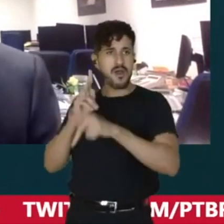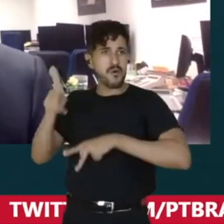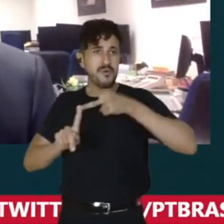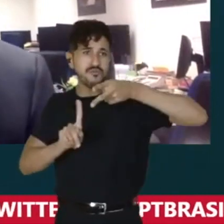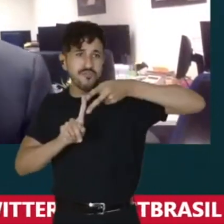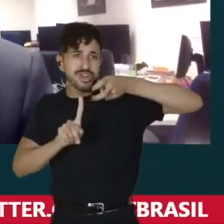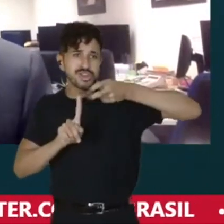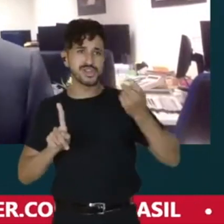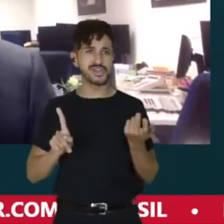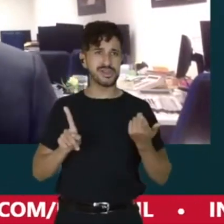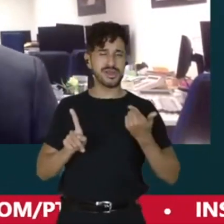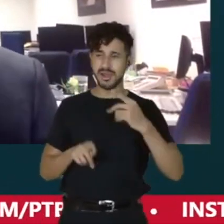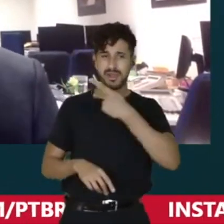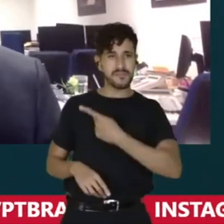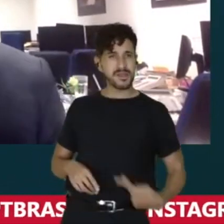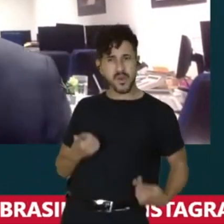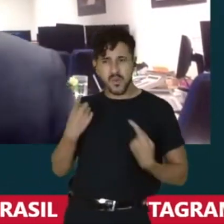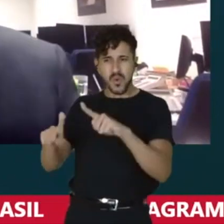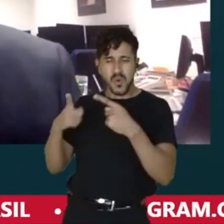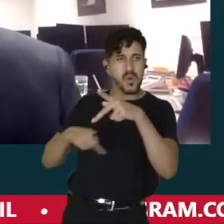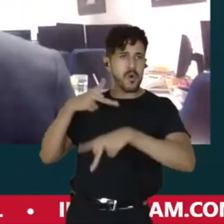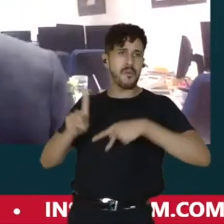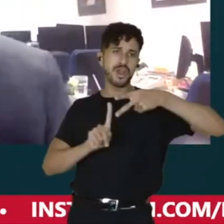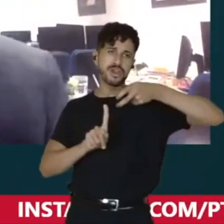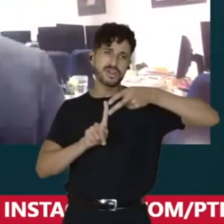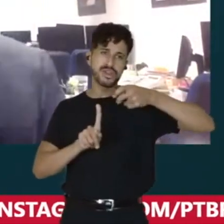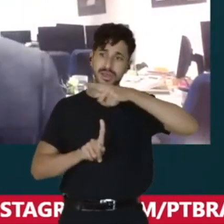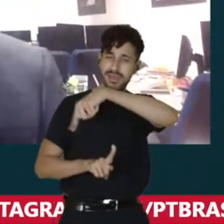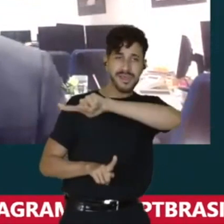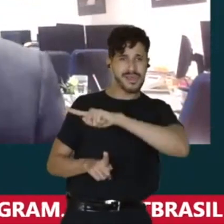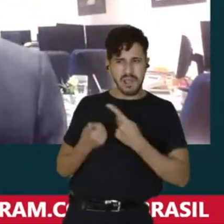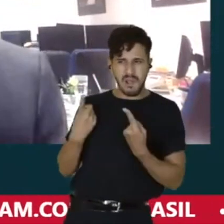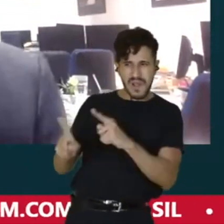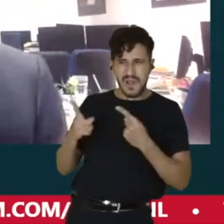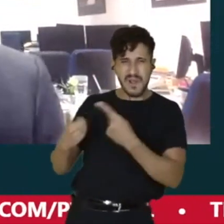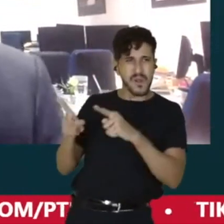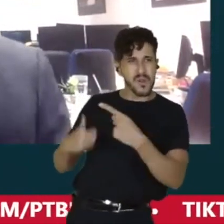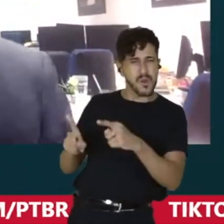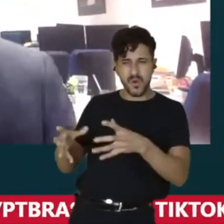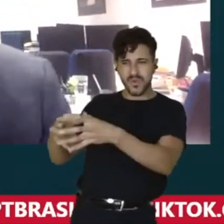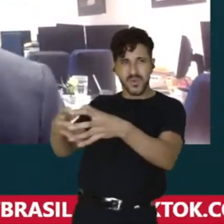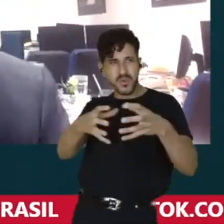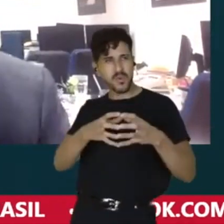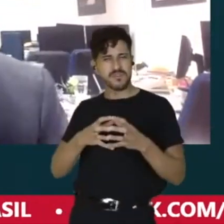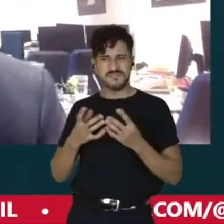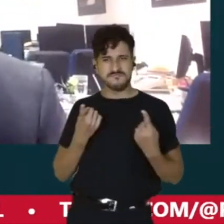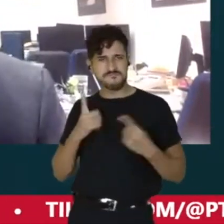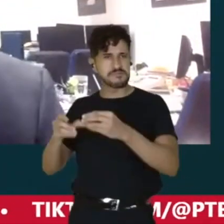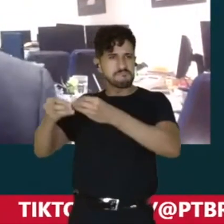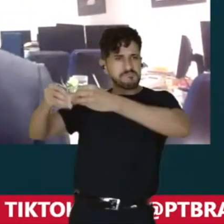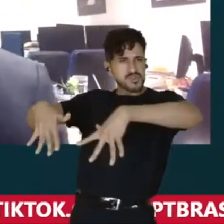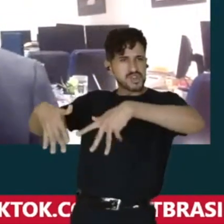praticante inveterado de atos desumanos contra povos indígenas. Ele persegue os grupos, ele ataca essa